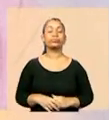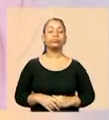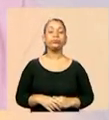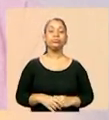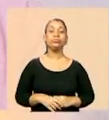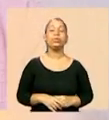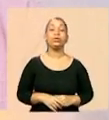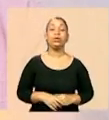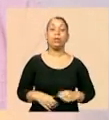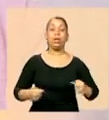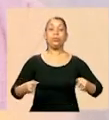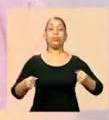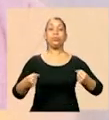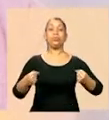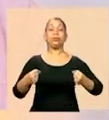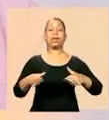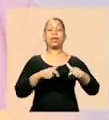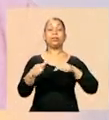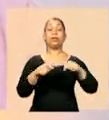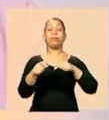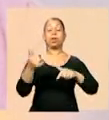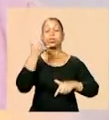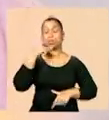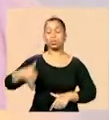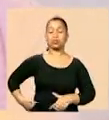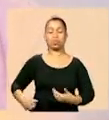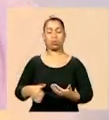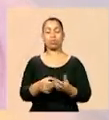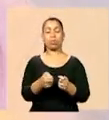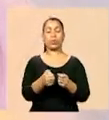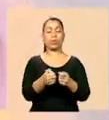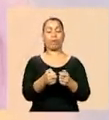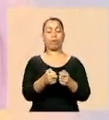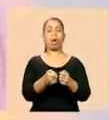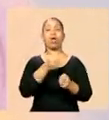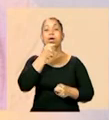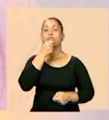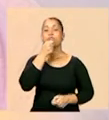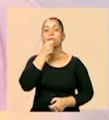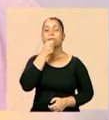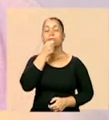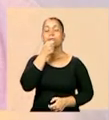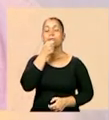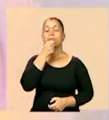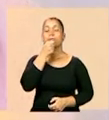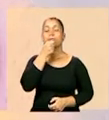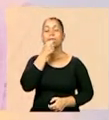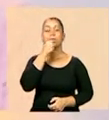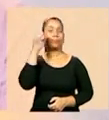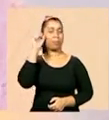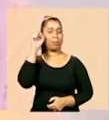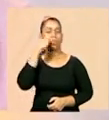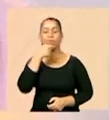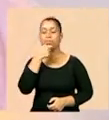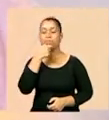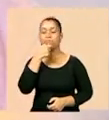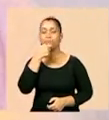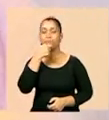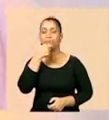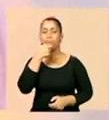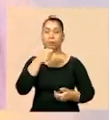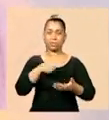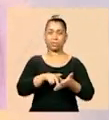celular, respondendo mensagem, gravando áudio, e isso é um problema que tem que